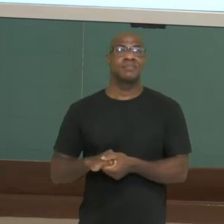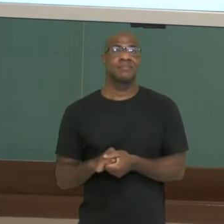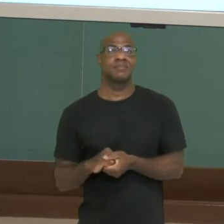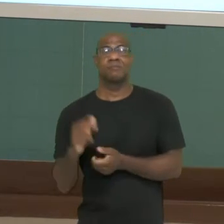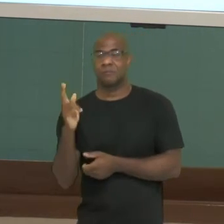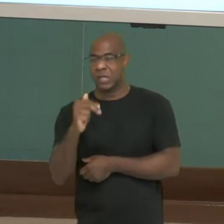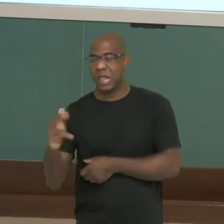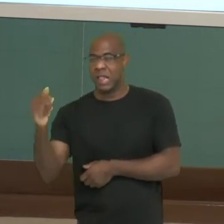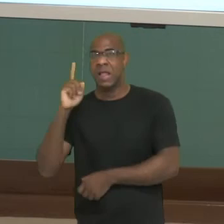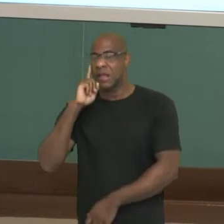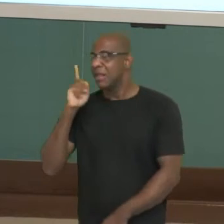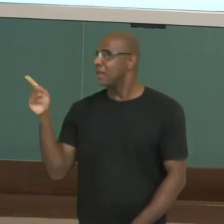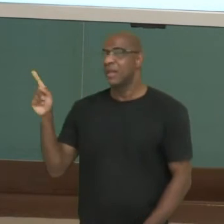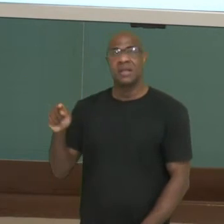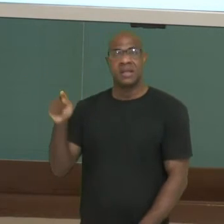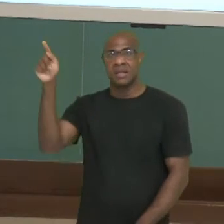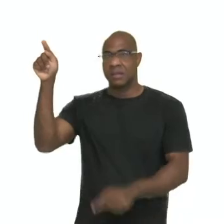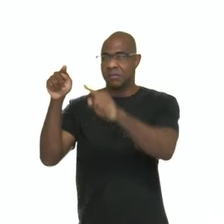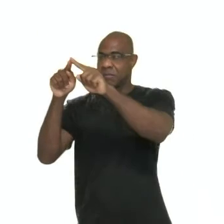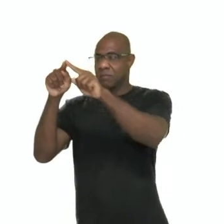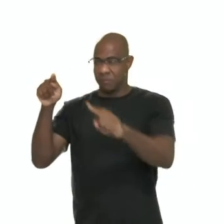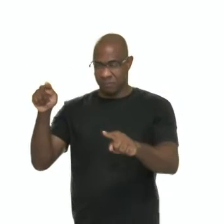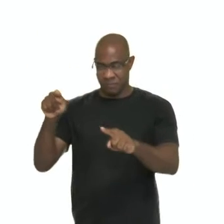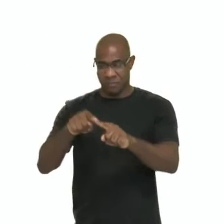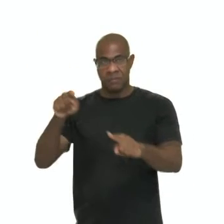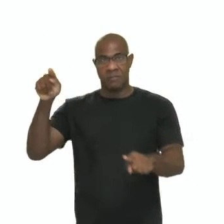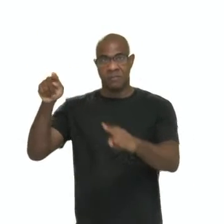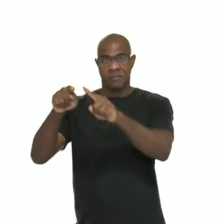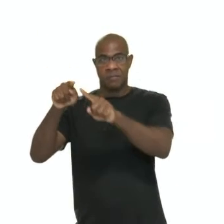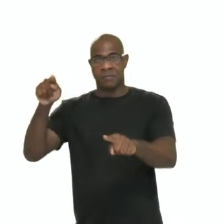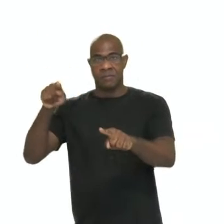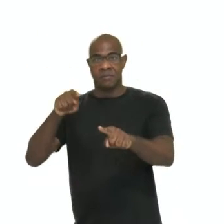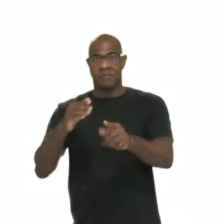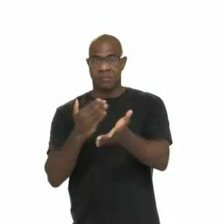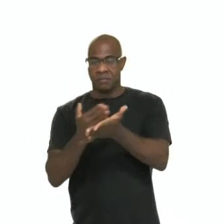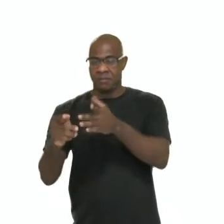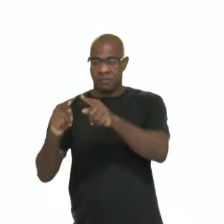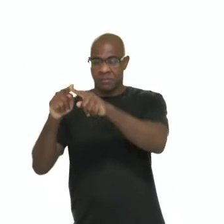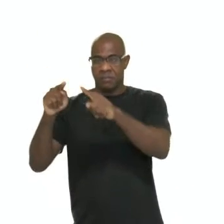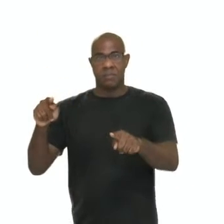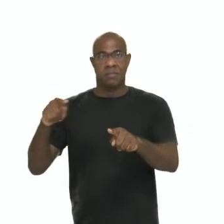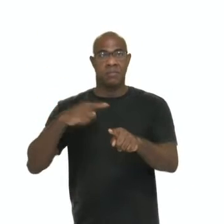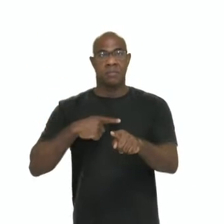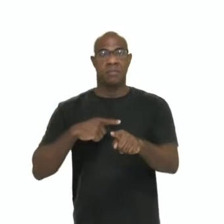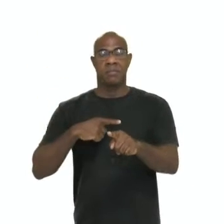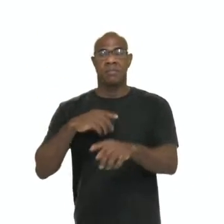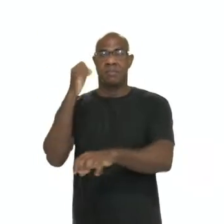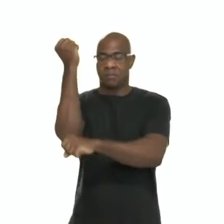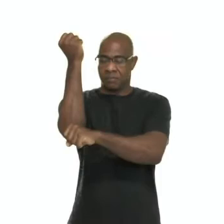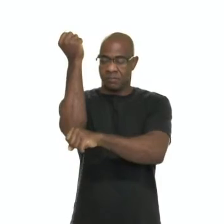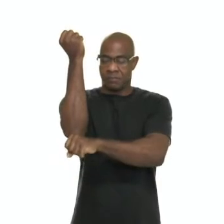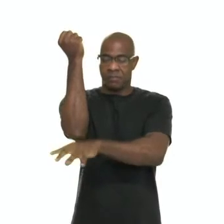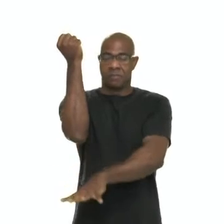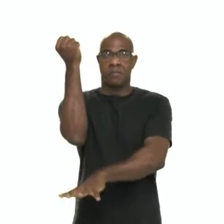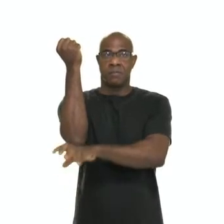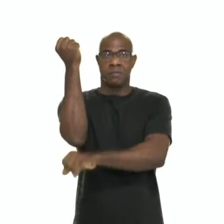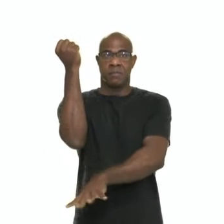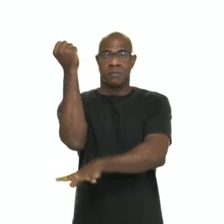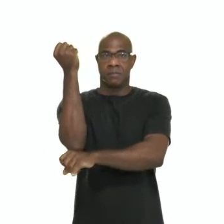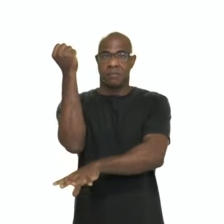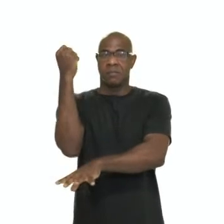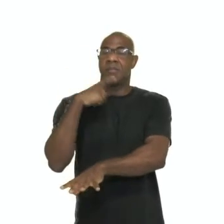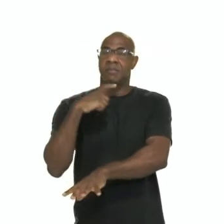ó, na pontinha, aqui no começo do cladograma, a gente tem a raiz desse